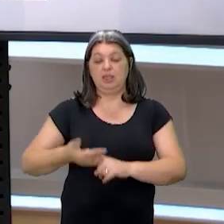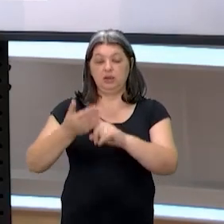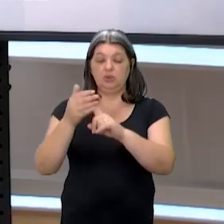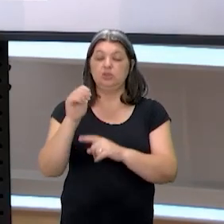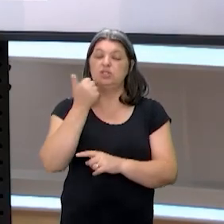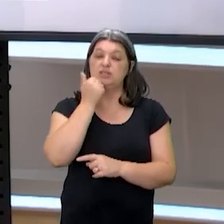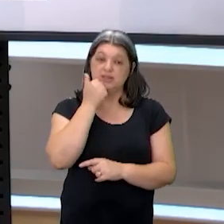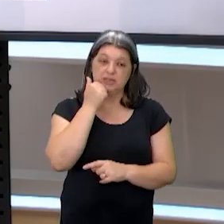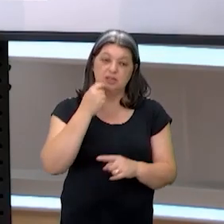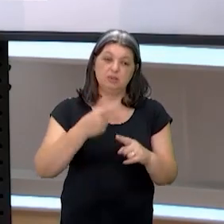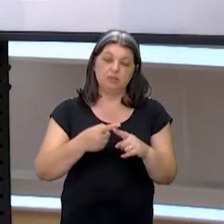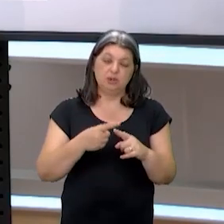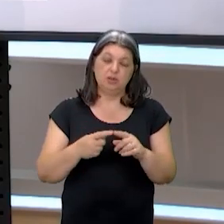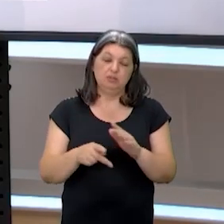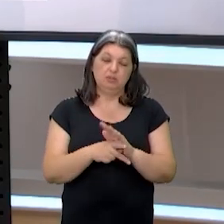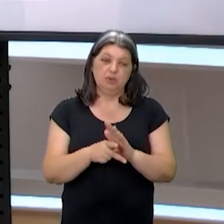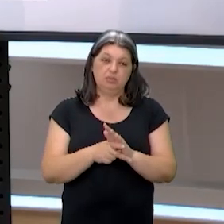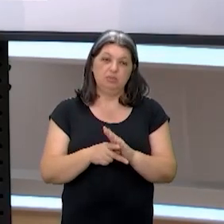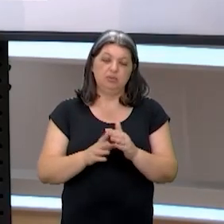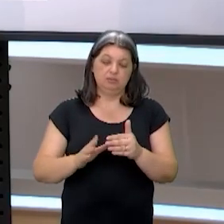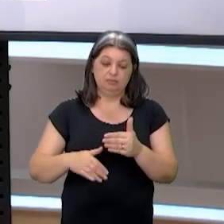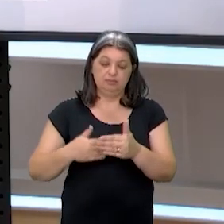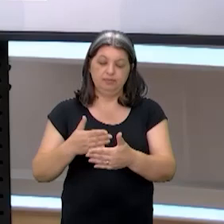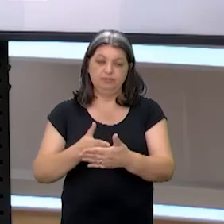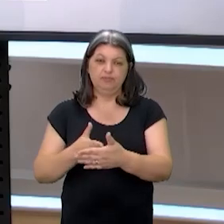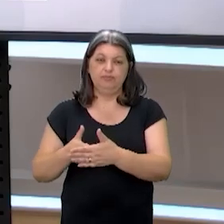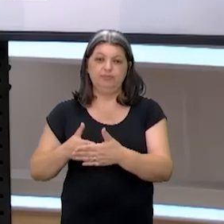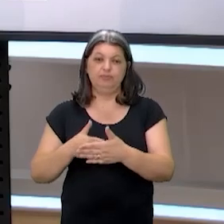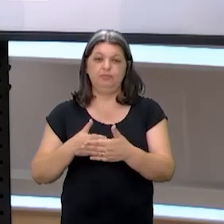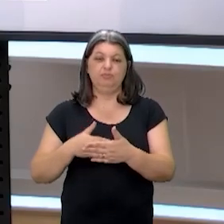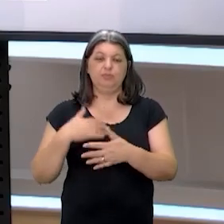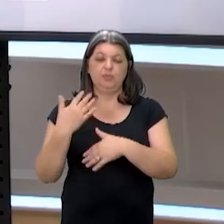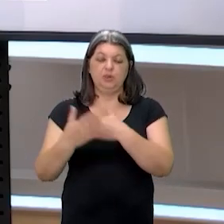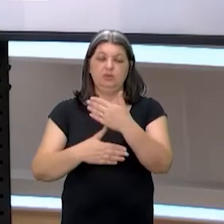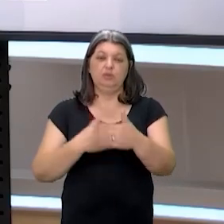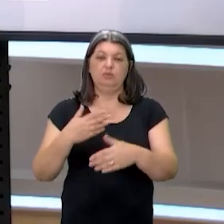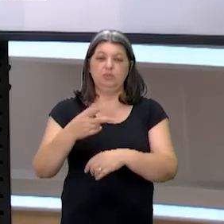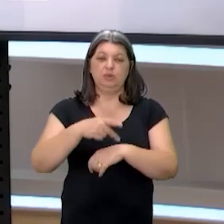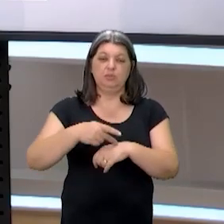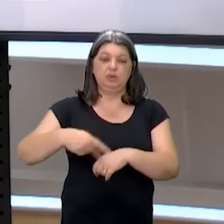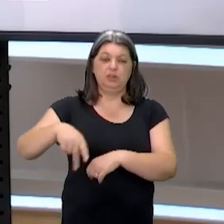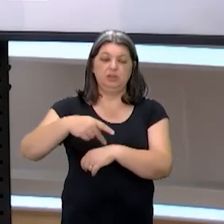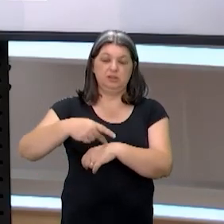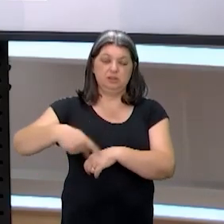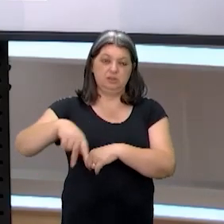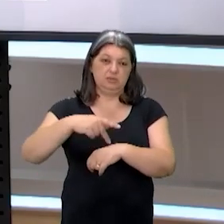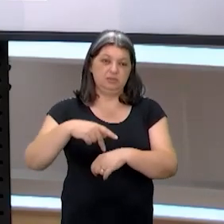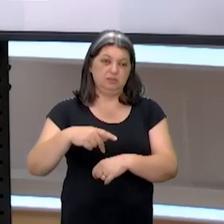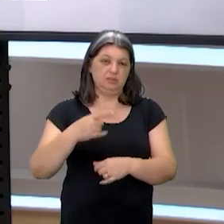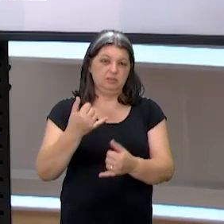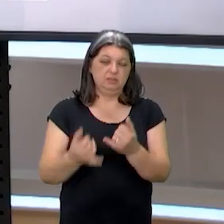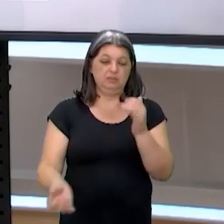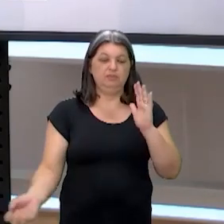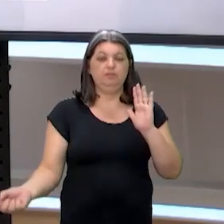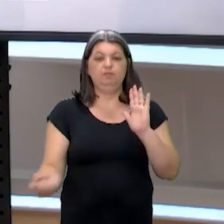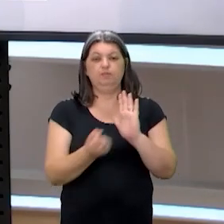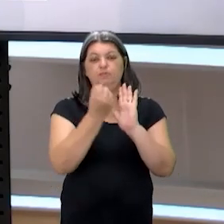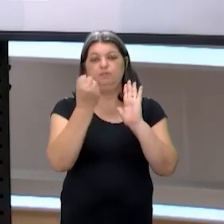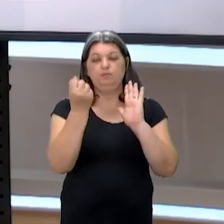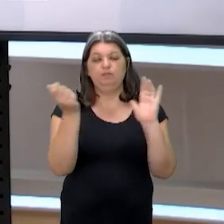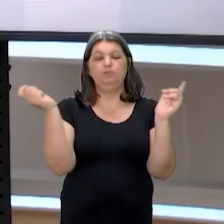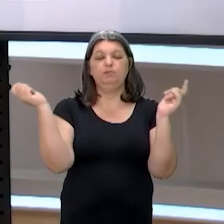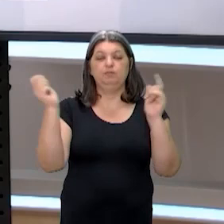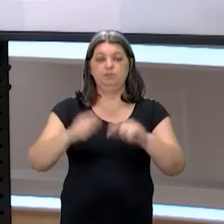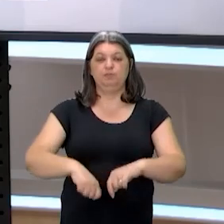a fronteira do desenvolvimento entre os países vai ficar marcada pela capacidade